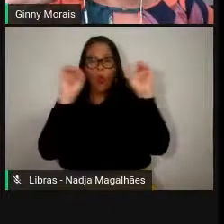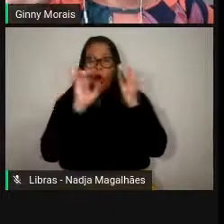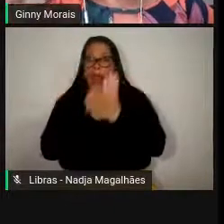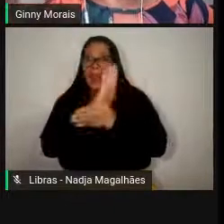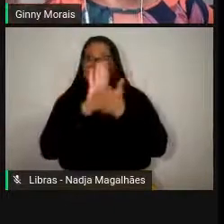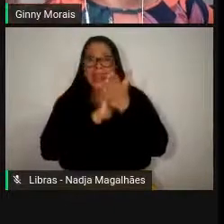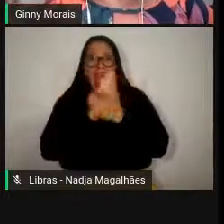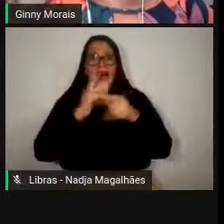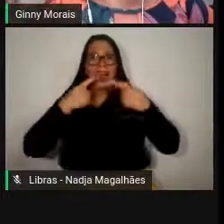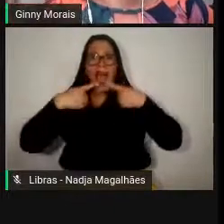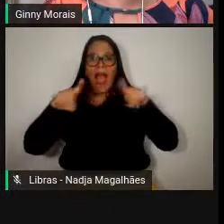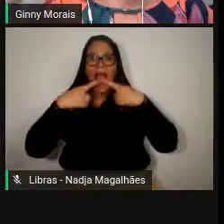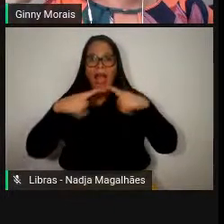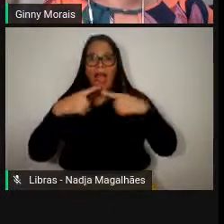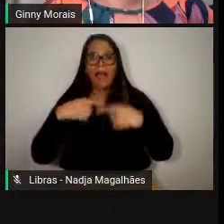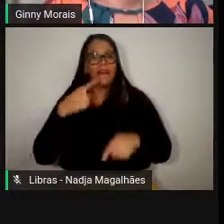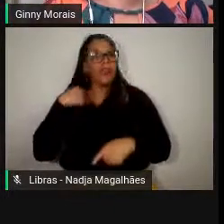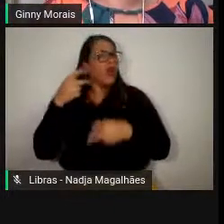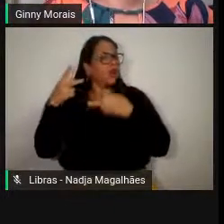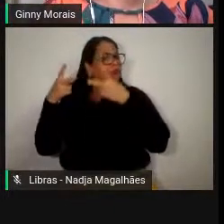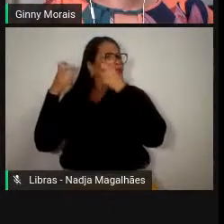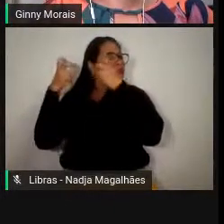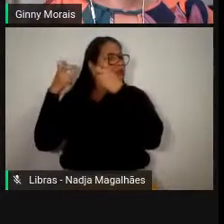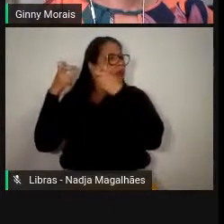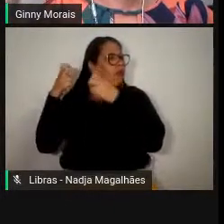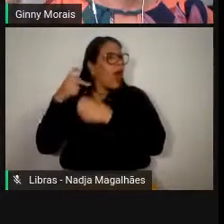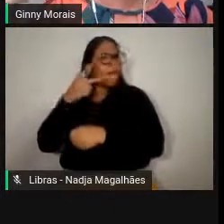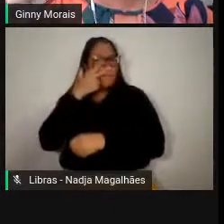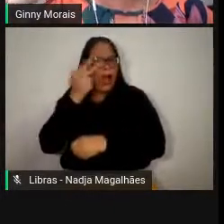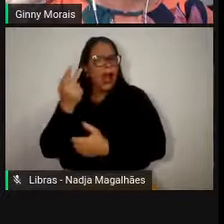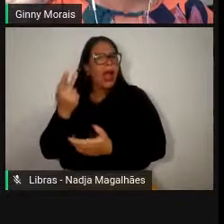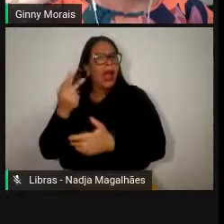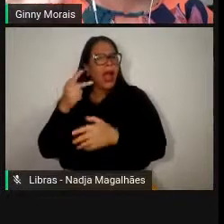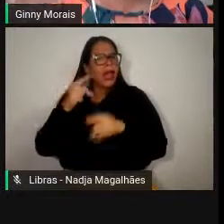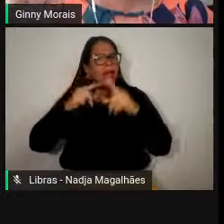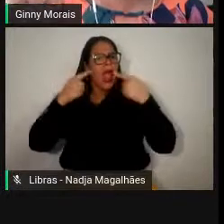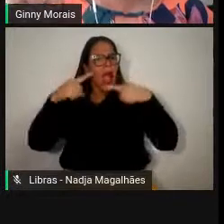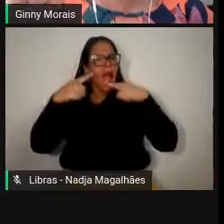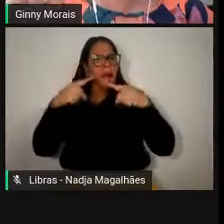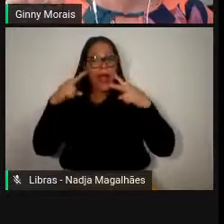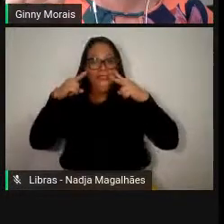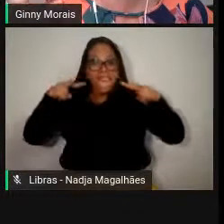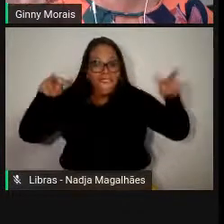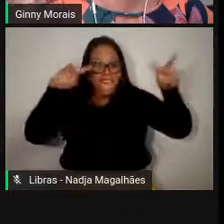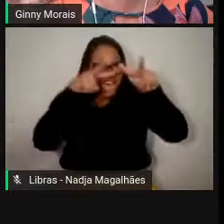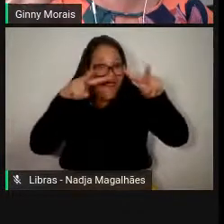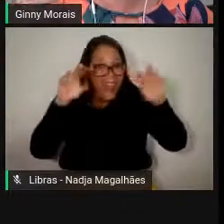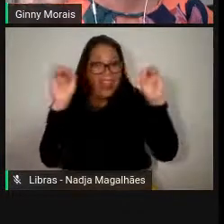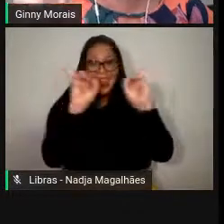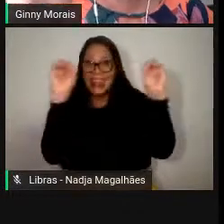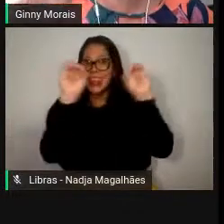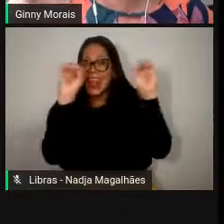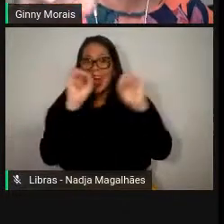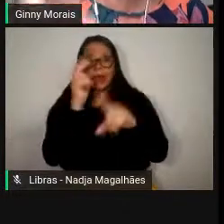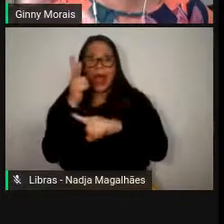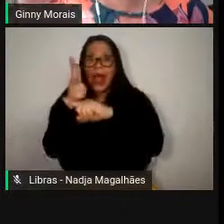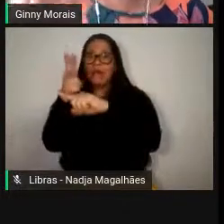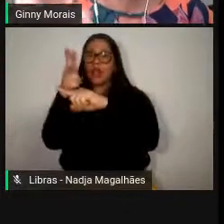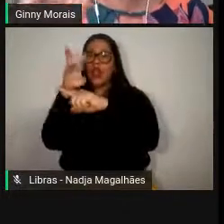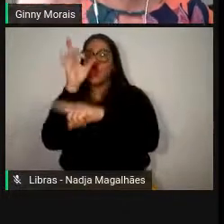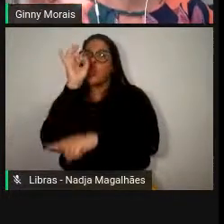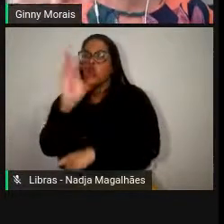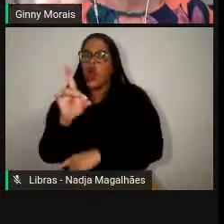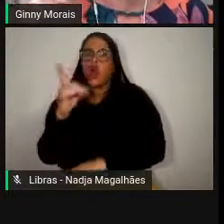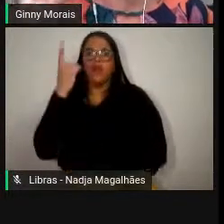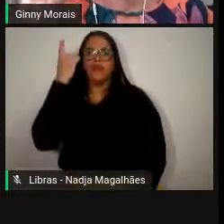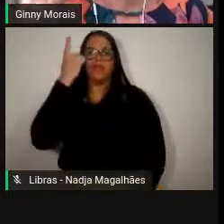escutar ao longe que estava acontecendo alguma coisa, mas você não conseguia ver o que era exatamente, porque a câmera fechou no